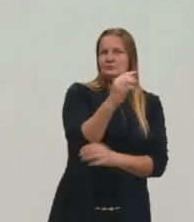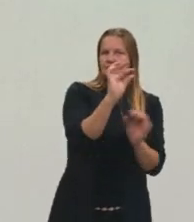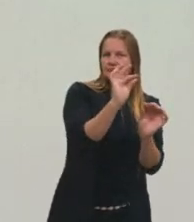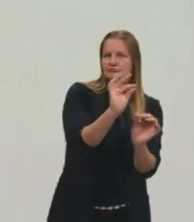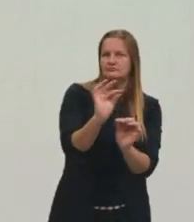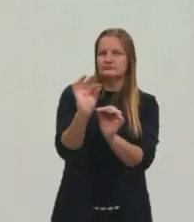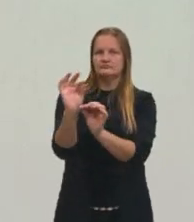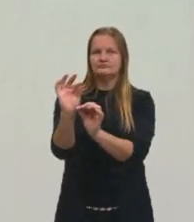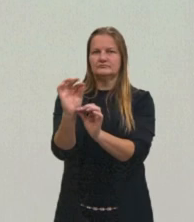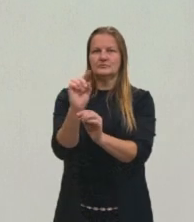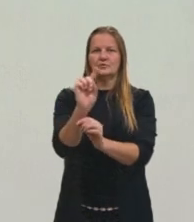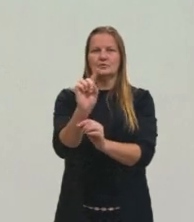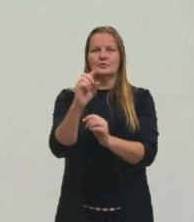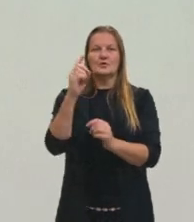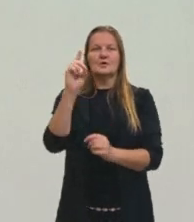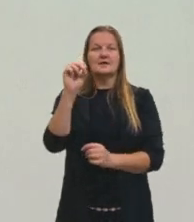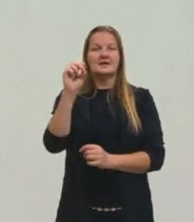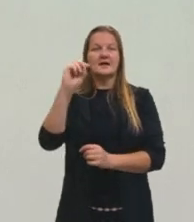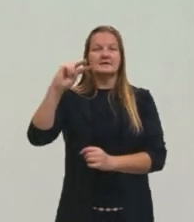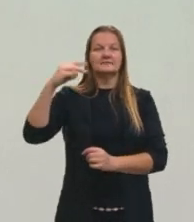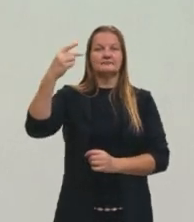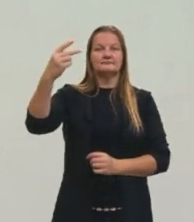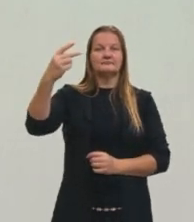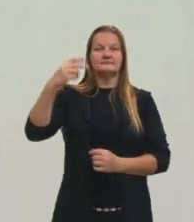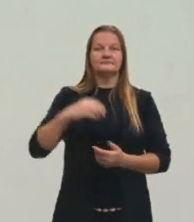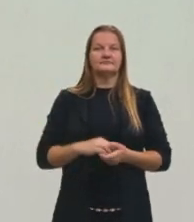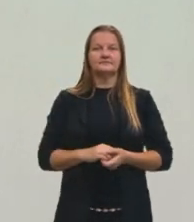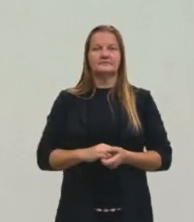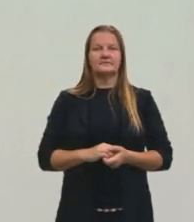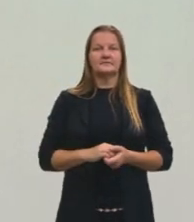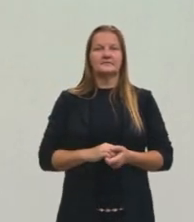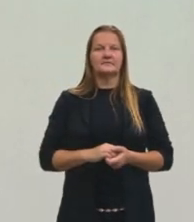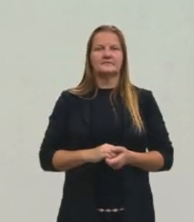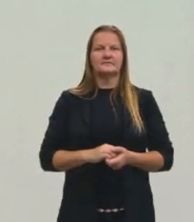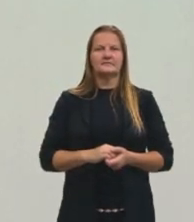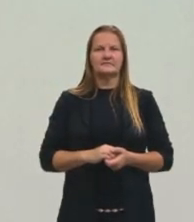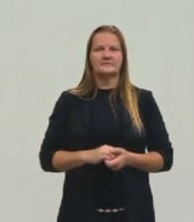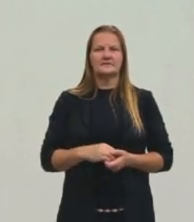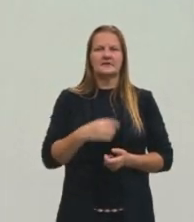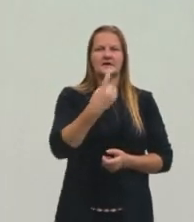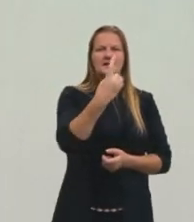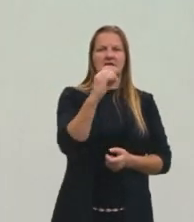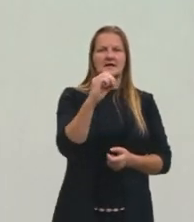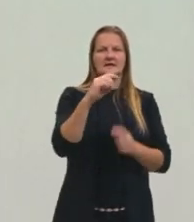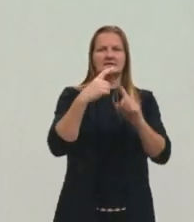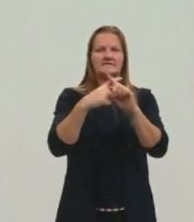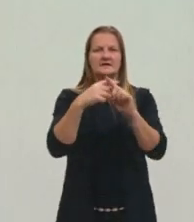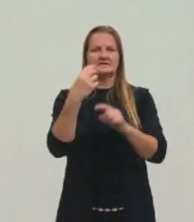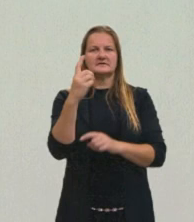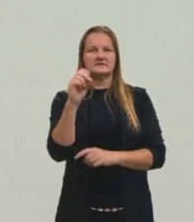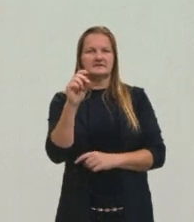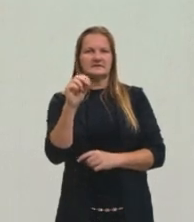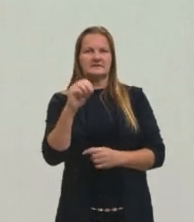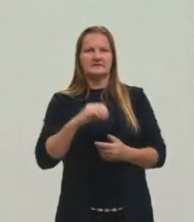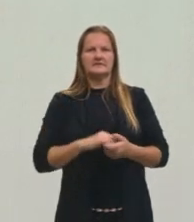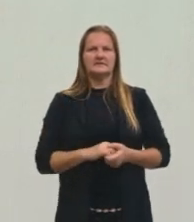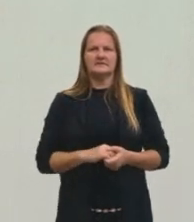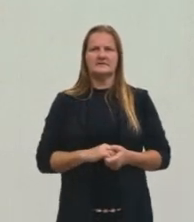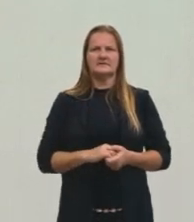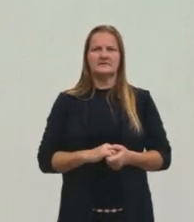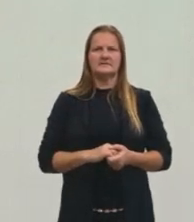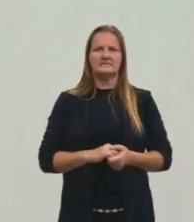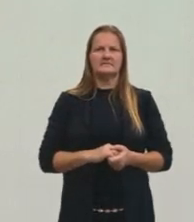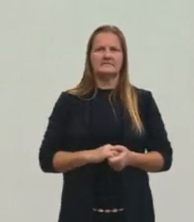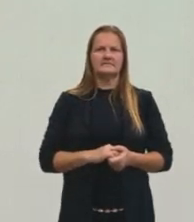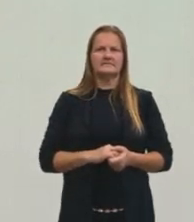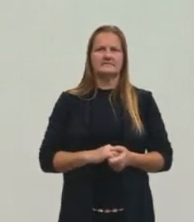10 ao quadrado Como que eu faço dessa vezes dessa né duas vezes se eu